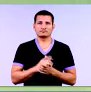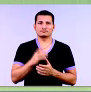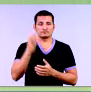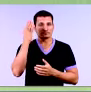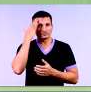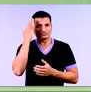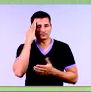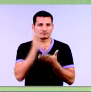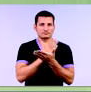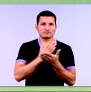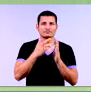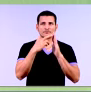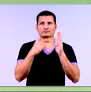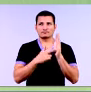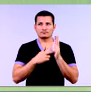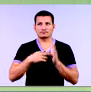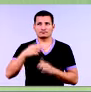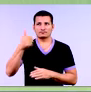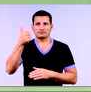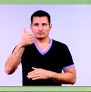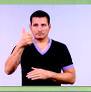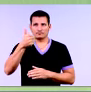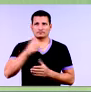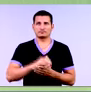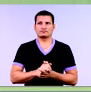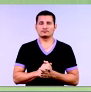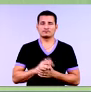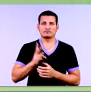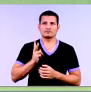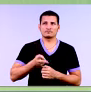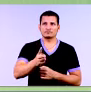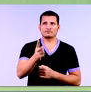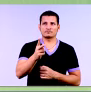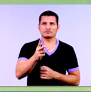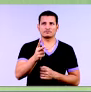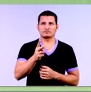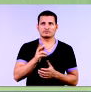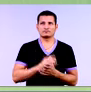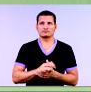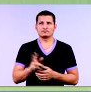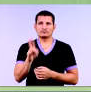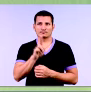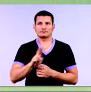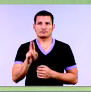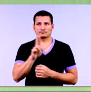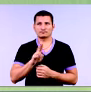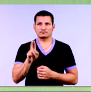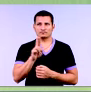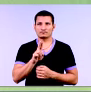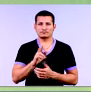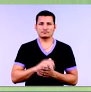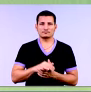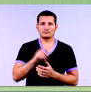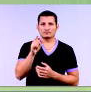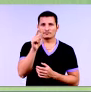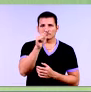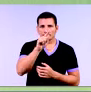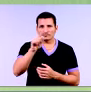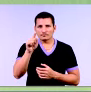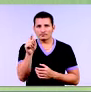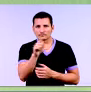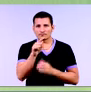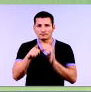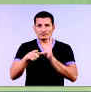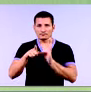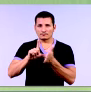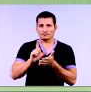regras. Primeira, sempre utilizar um cifrão antes do